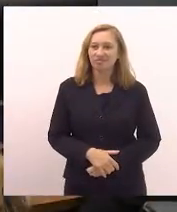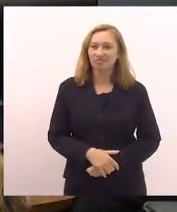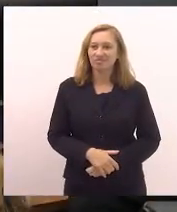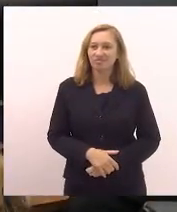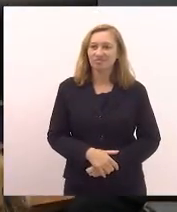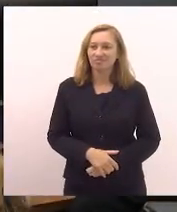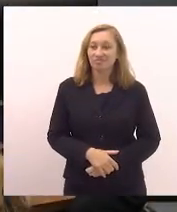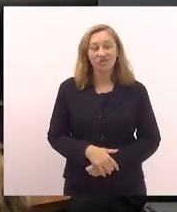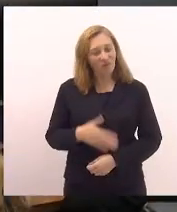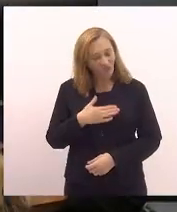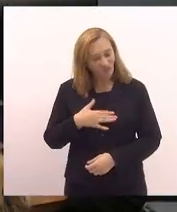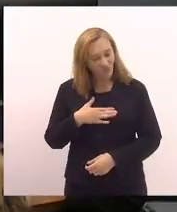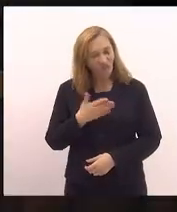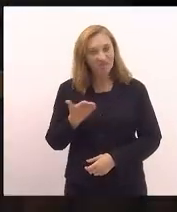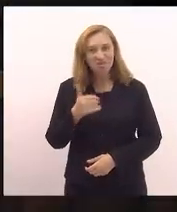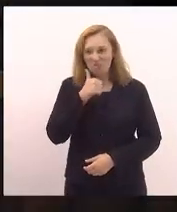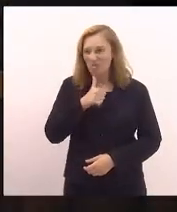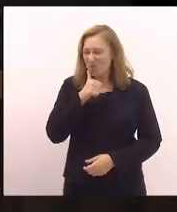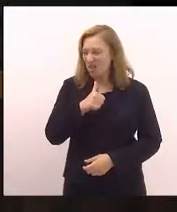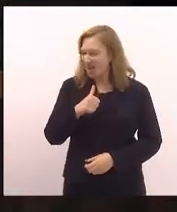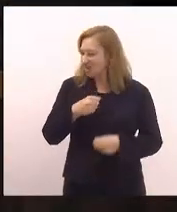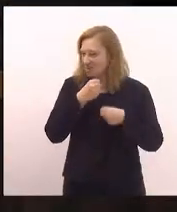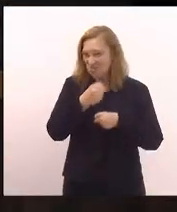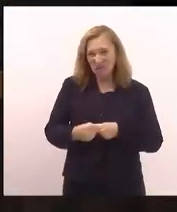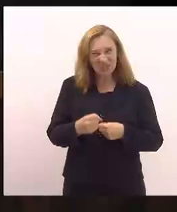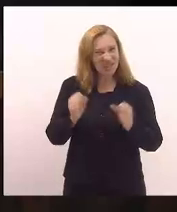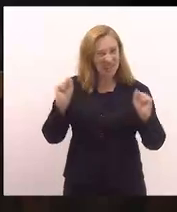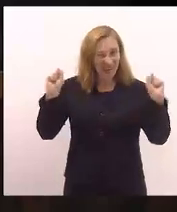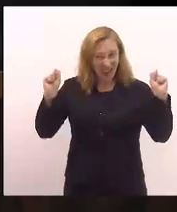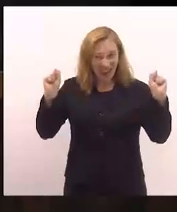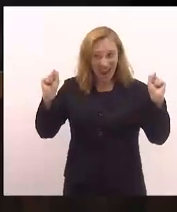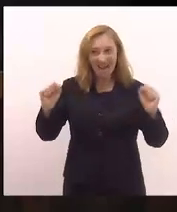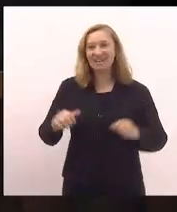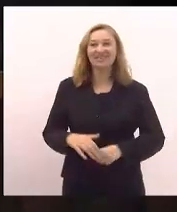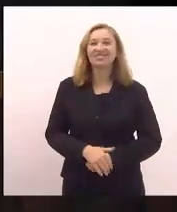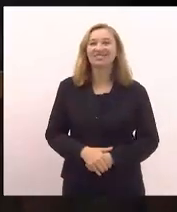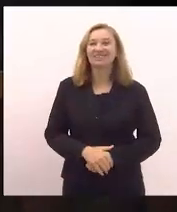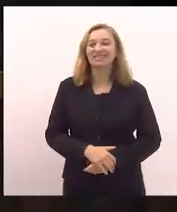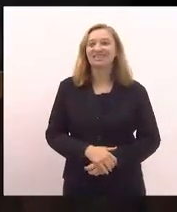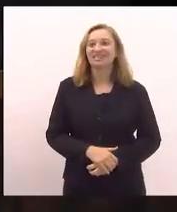Eu gosto de fazer isso, porque mulher no poder a gente tem que vibrar.